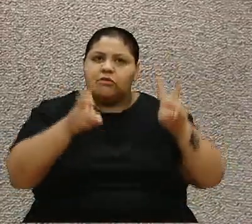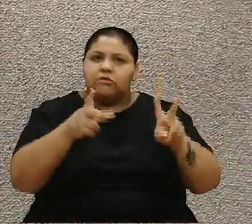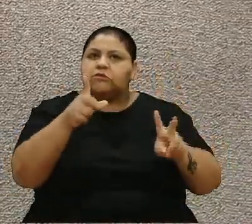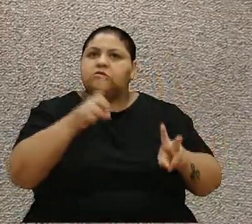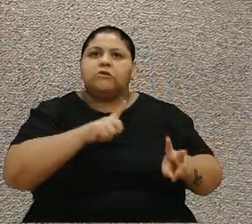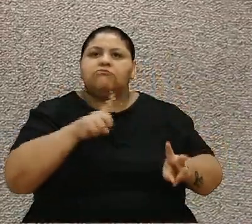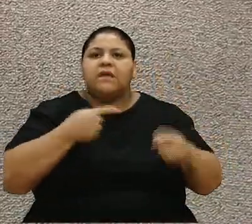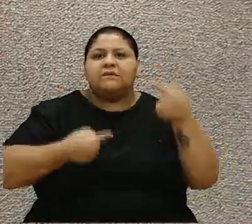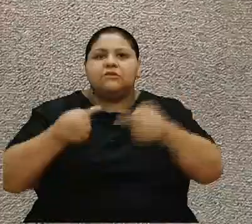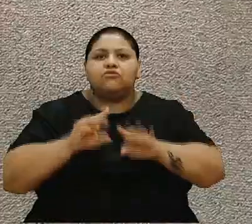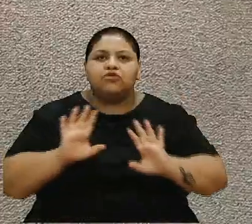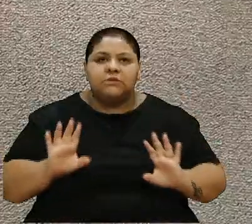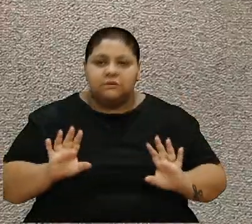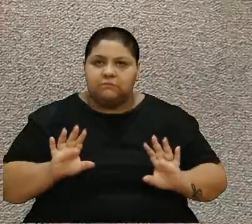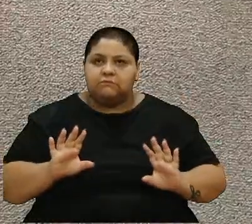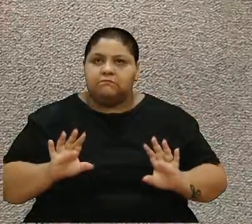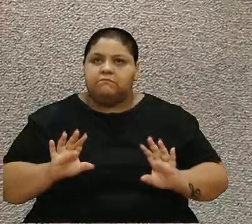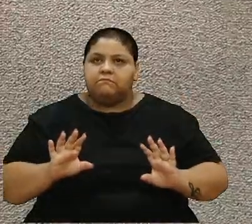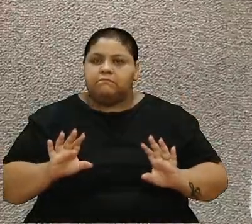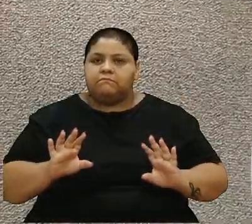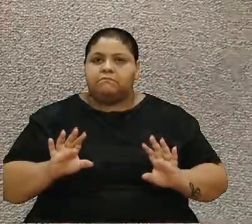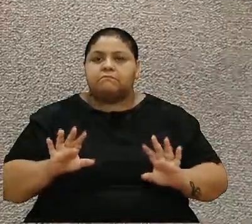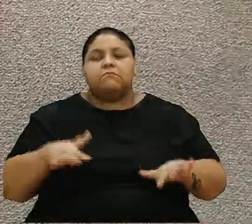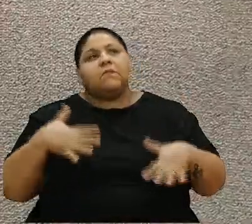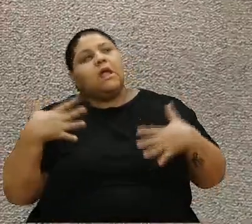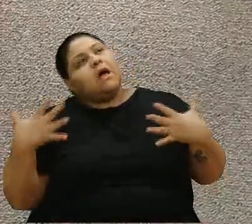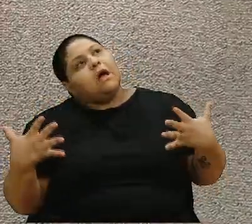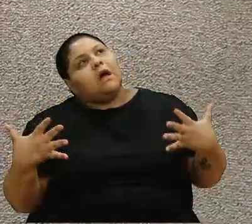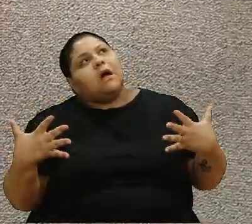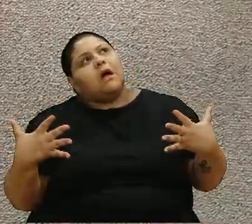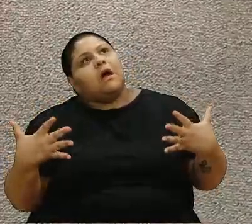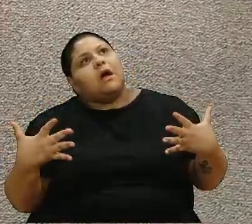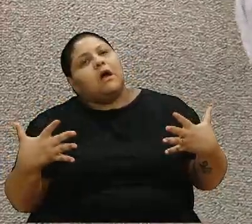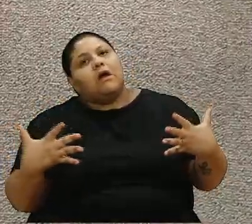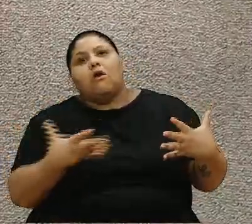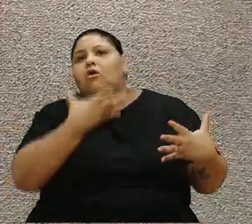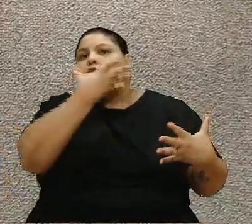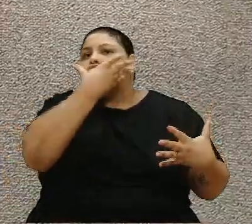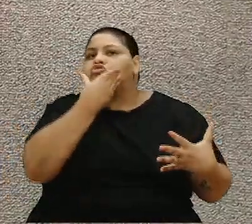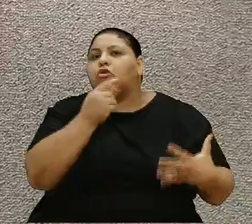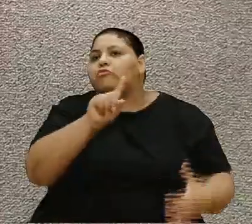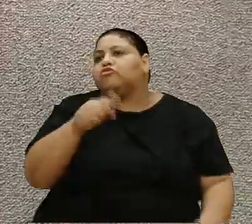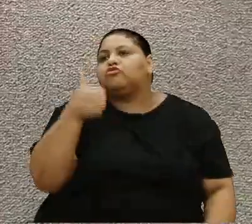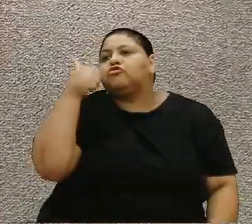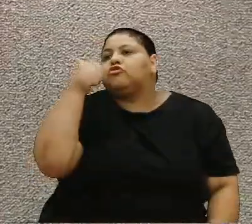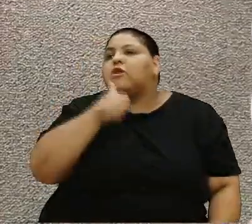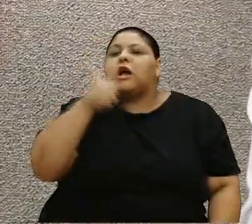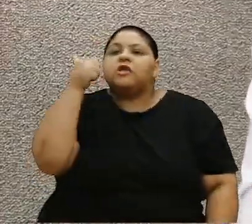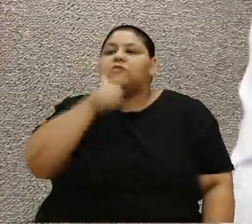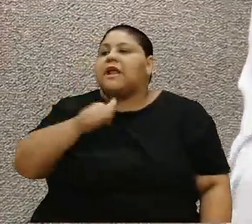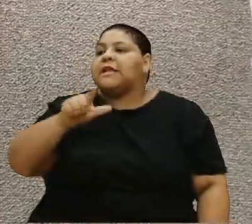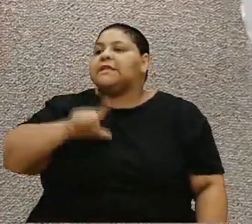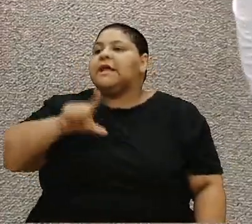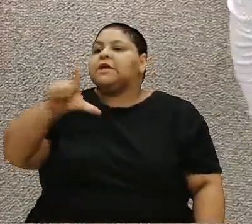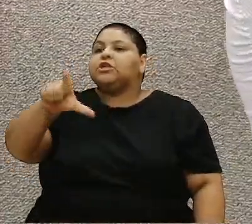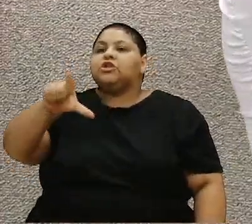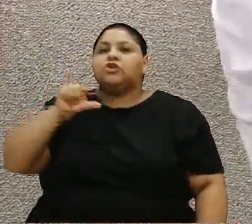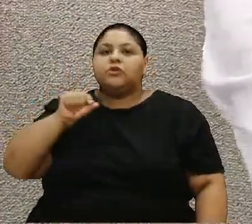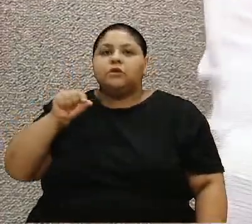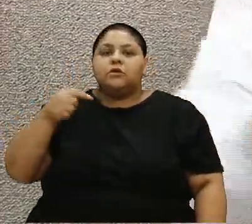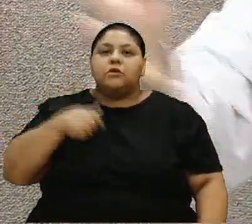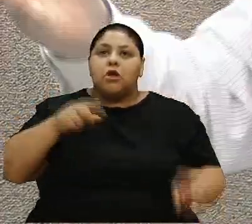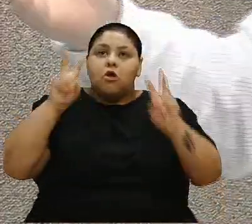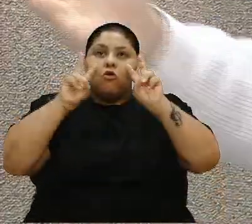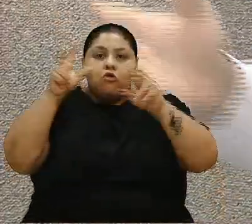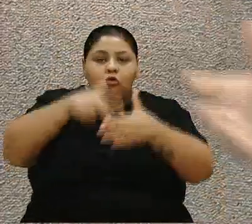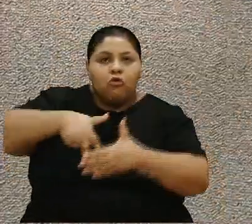que ser discutida. Ah, mas os homens não são mulheres, é as mulheres que têm que discutir isso. Eu aqui vejo nessa